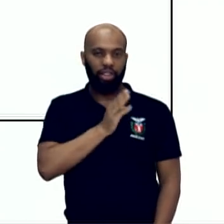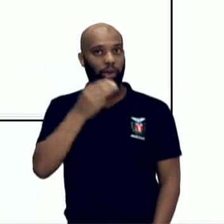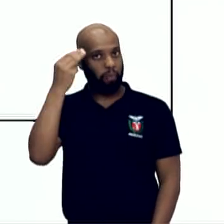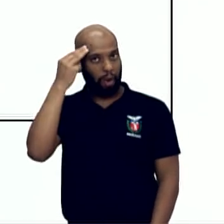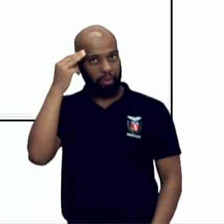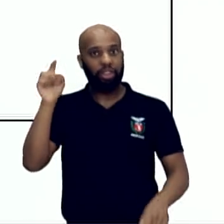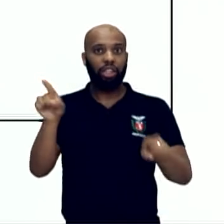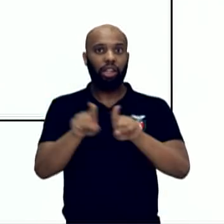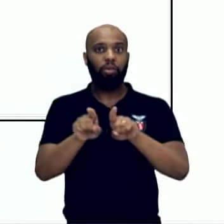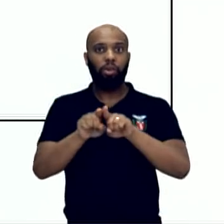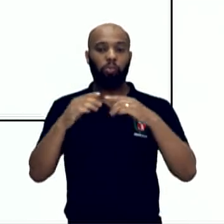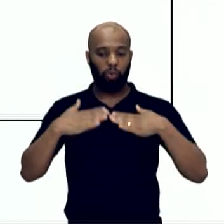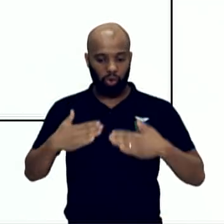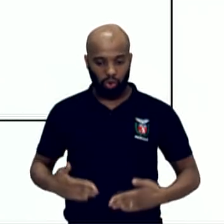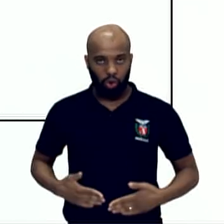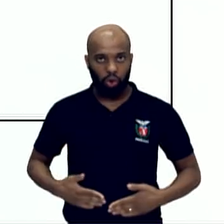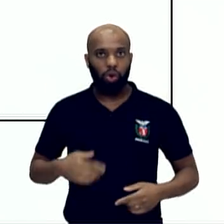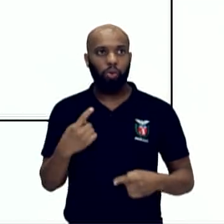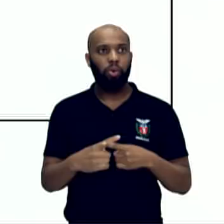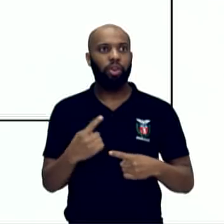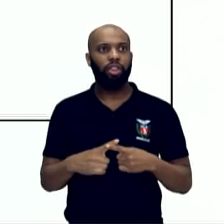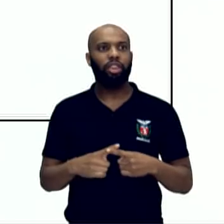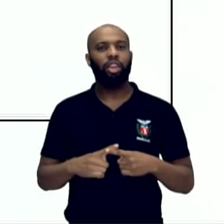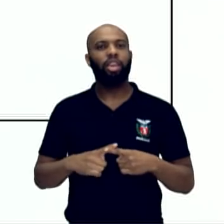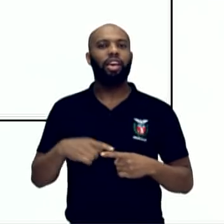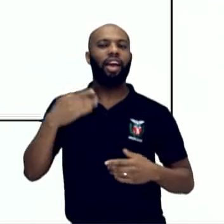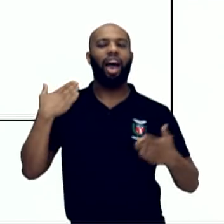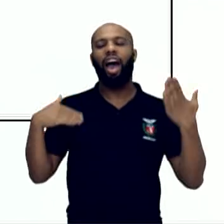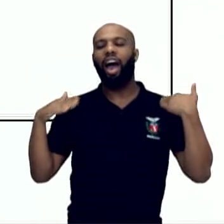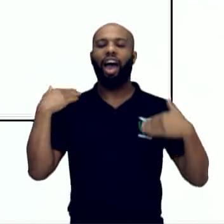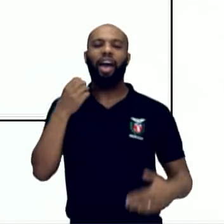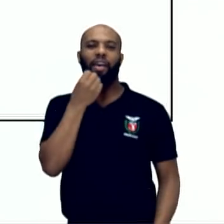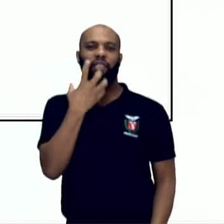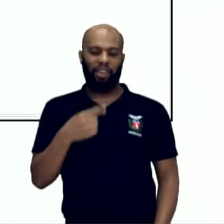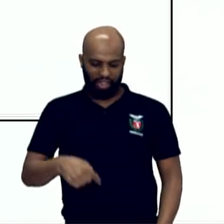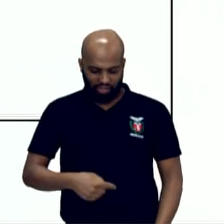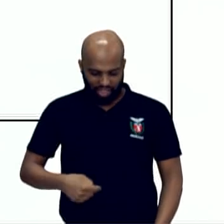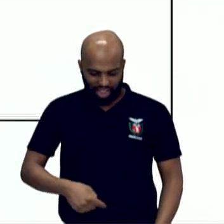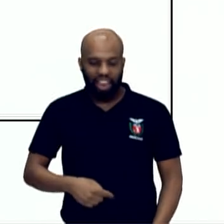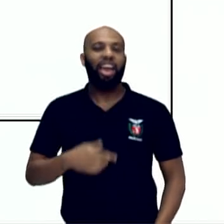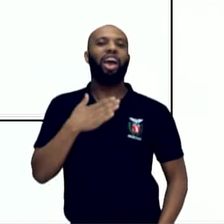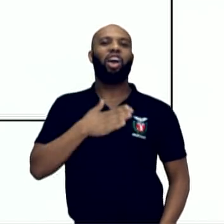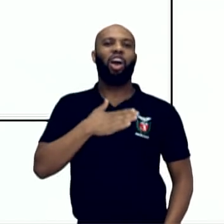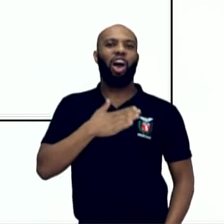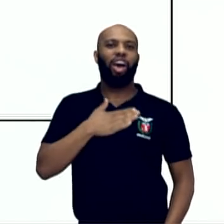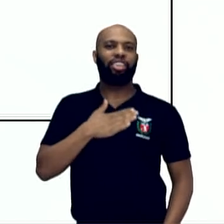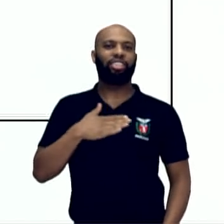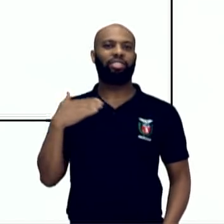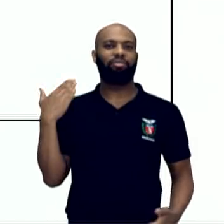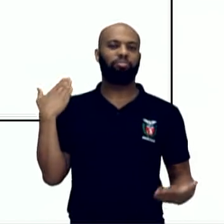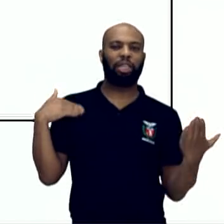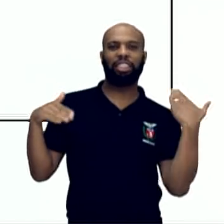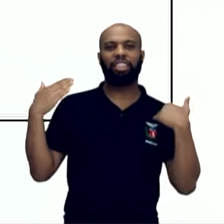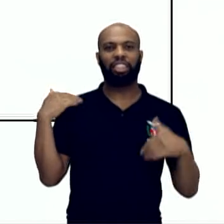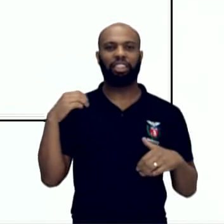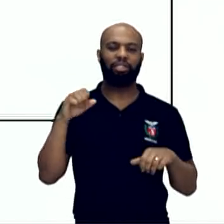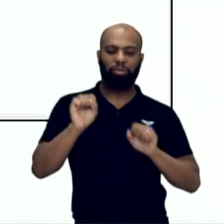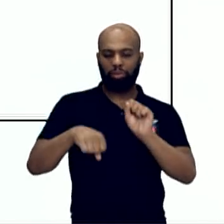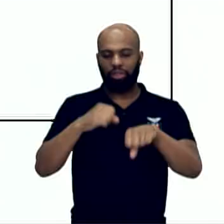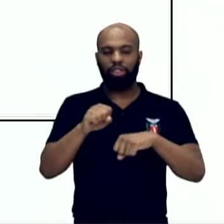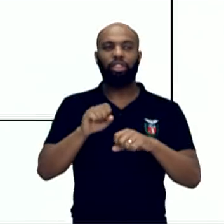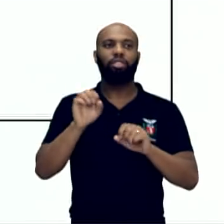para o corpo. O umbigo fica feliz de passear de bicicleta, o umbigo fica delirante. E aí observe, então ele